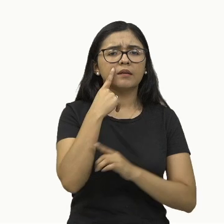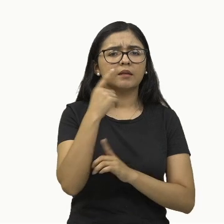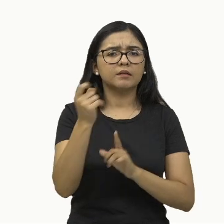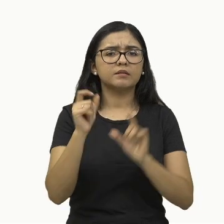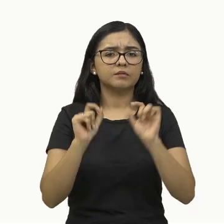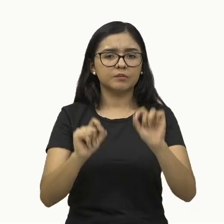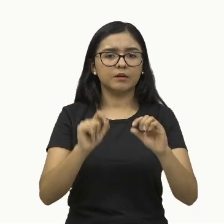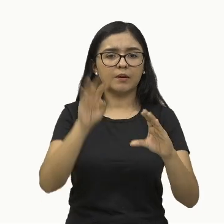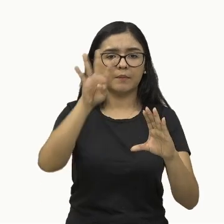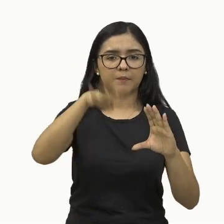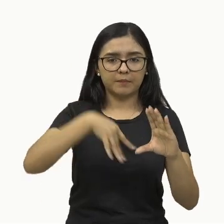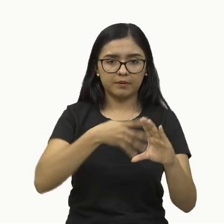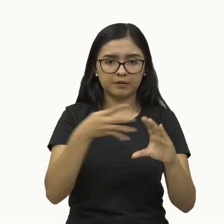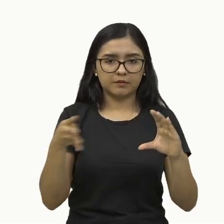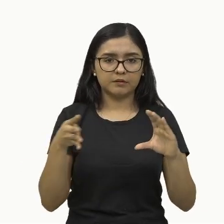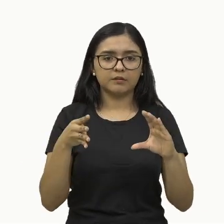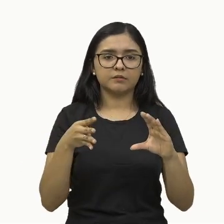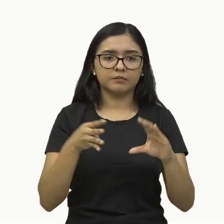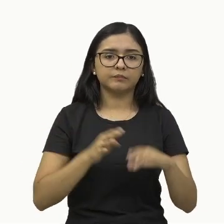matriz,